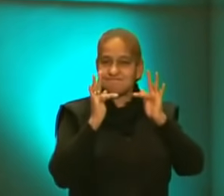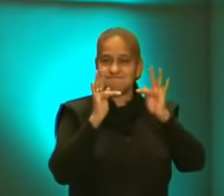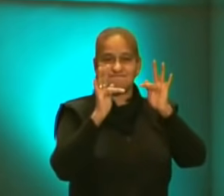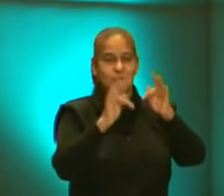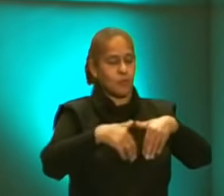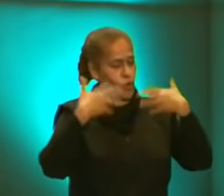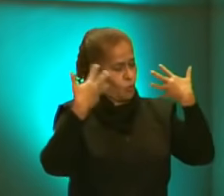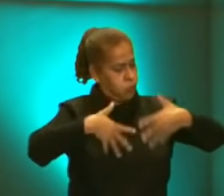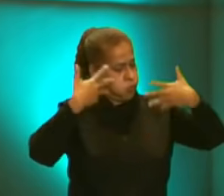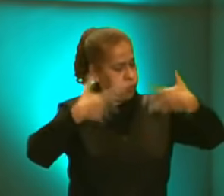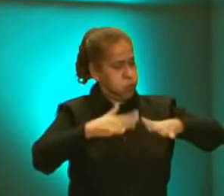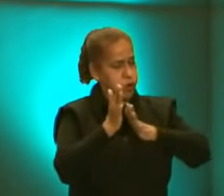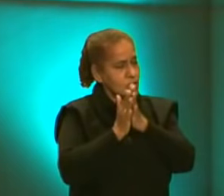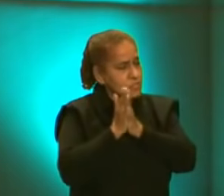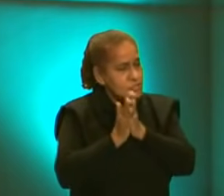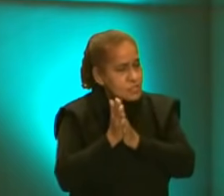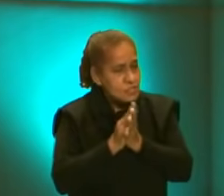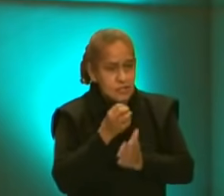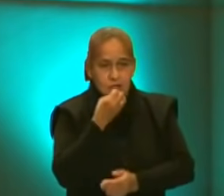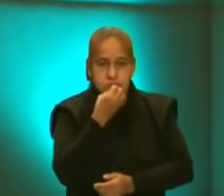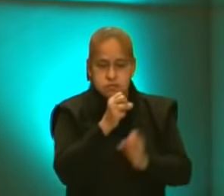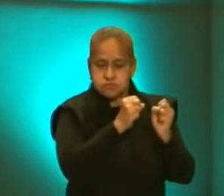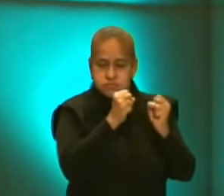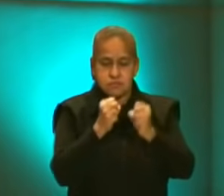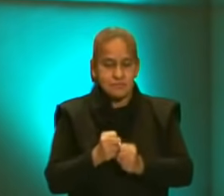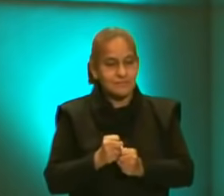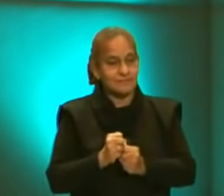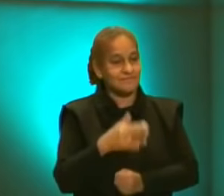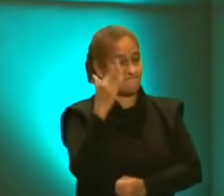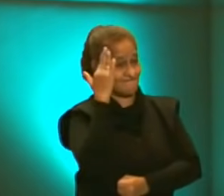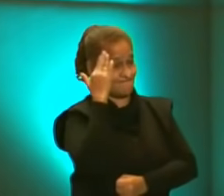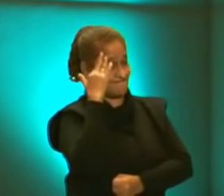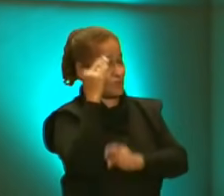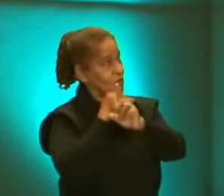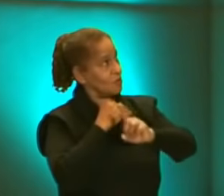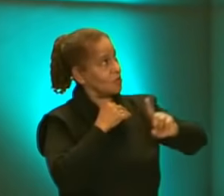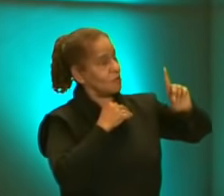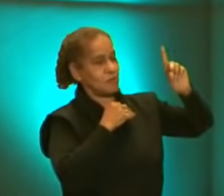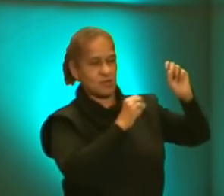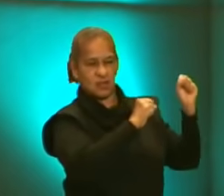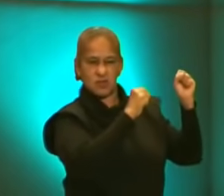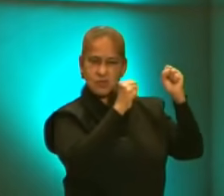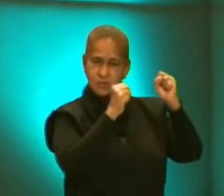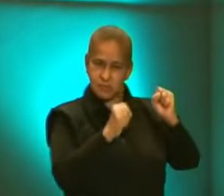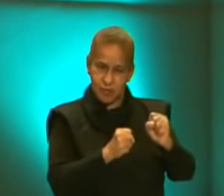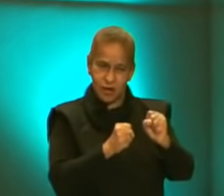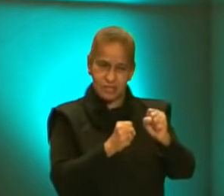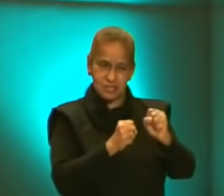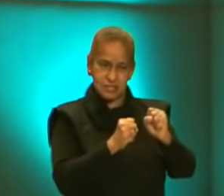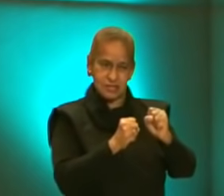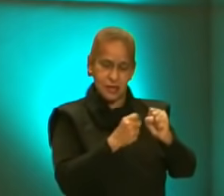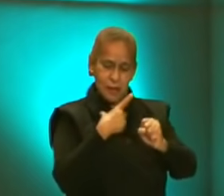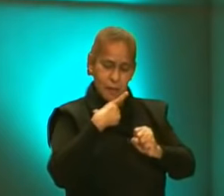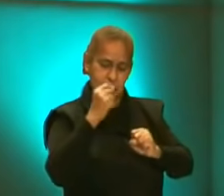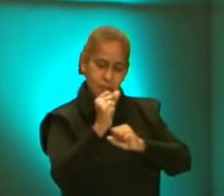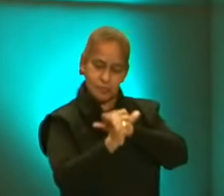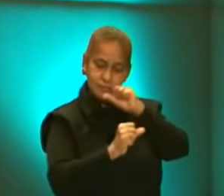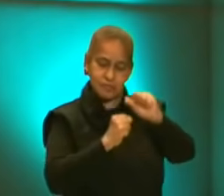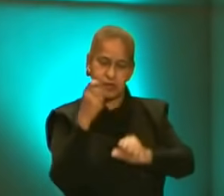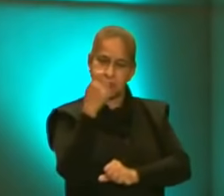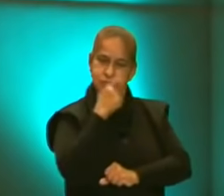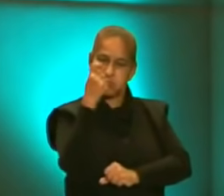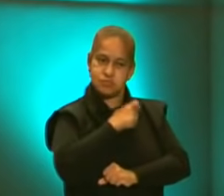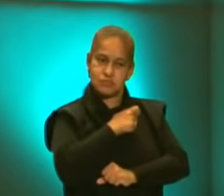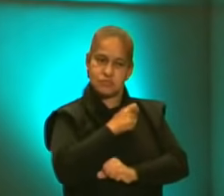poderoso de ver como Deus pode tirar a operação do engano da mente da gente, em